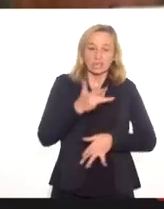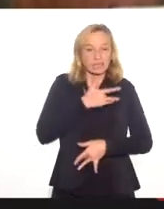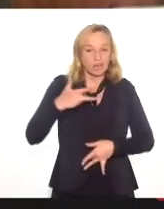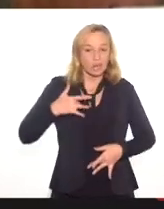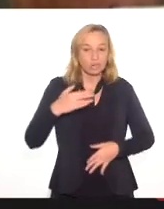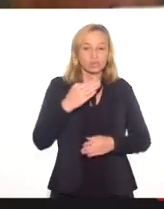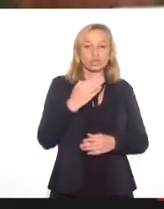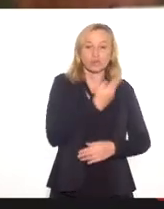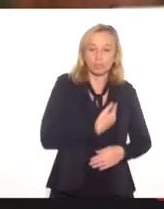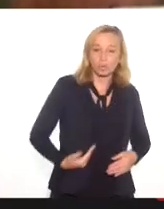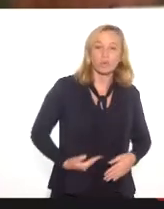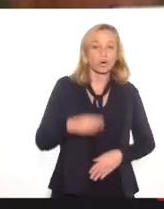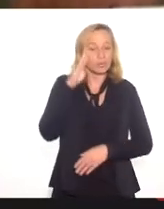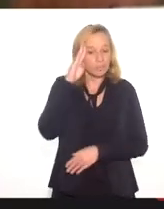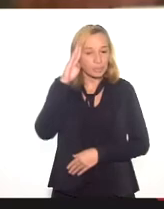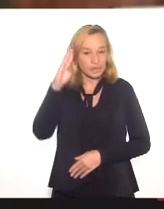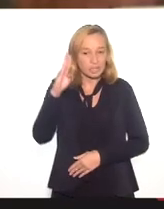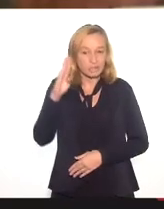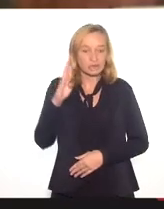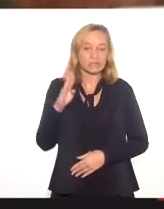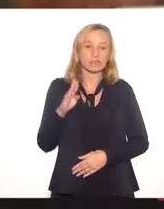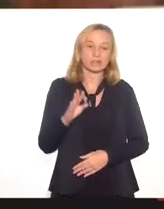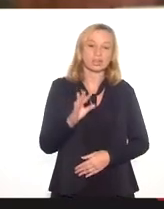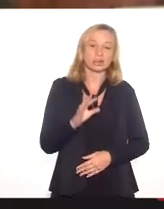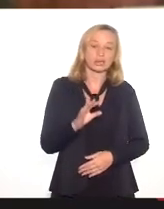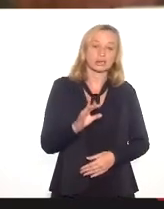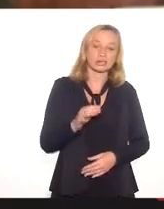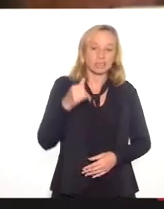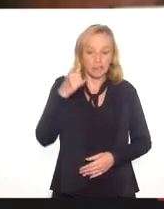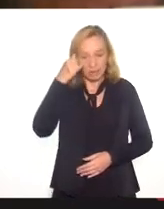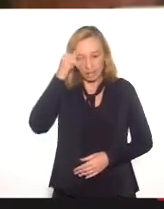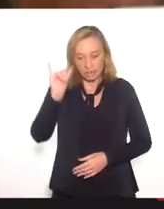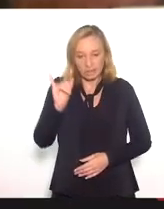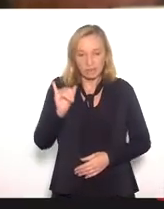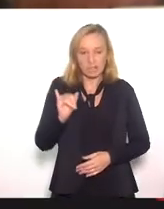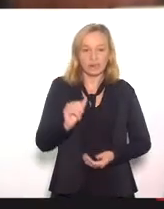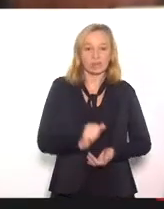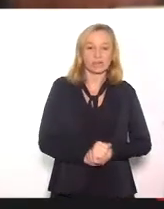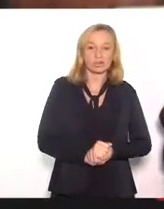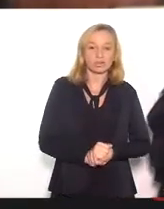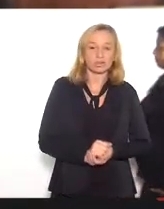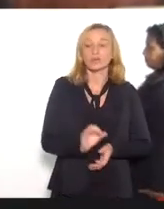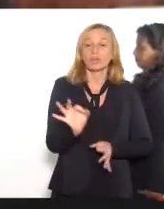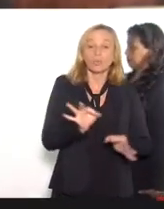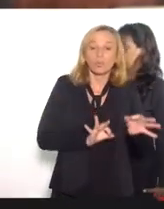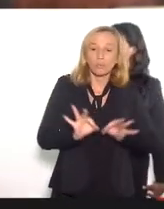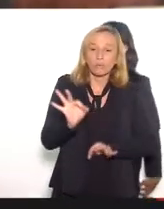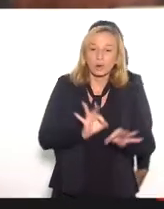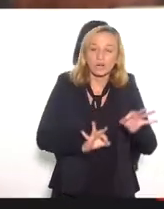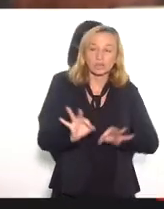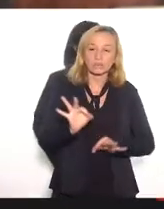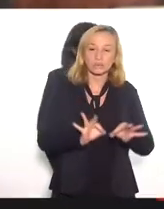pública, principalmente sobre a ótica da prevenção. É sobre um plano de